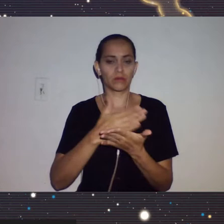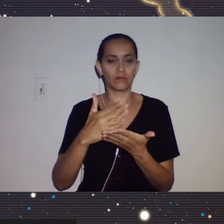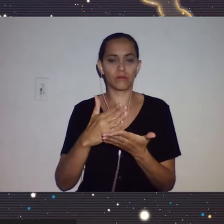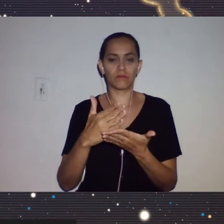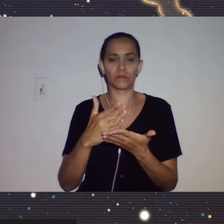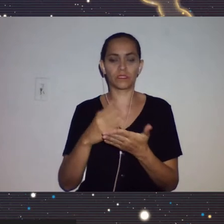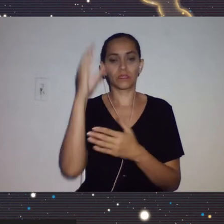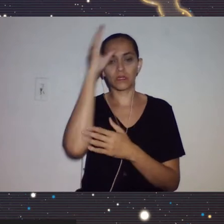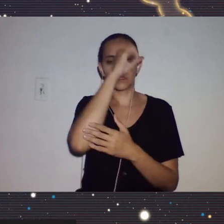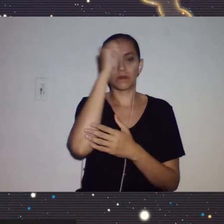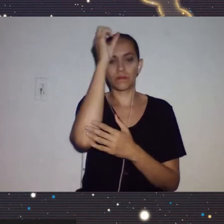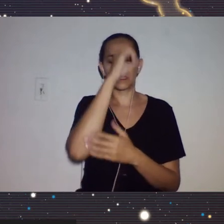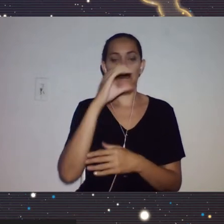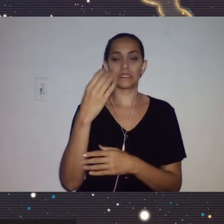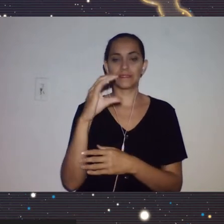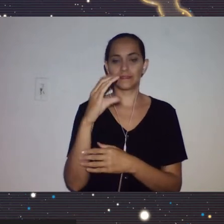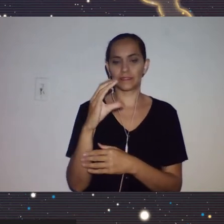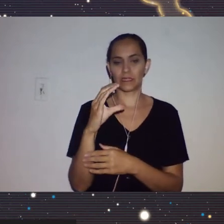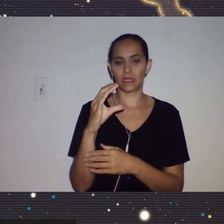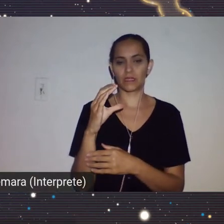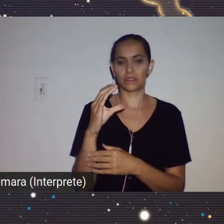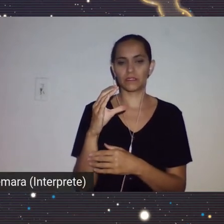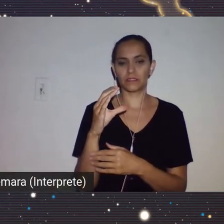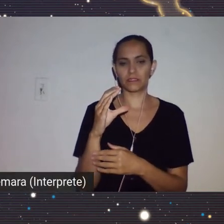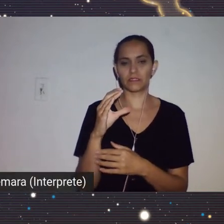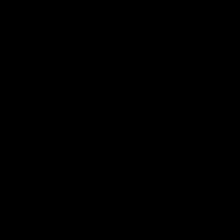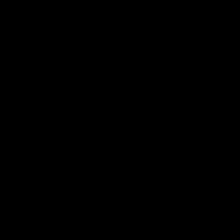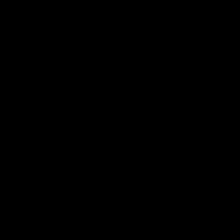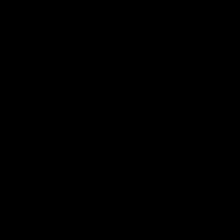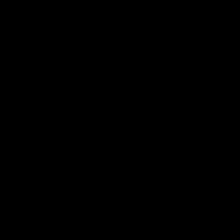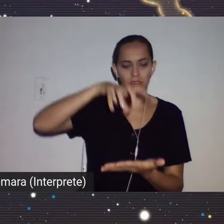Sampaio. Valeu e até mais.